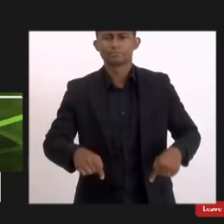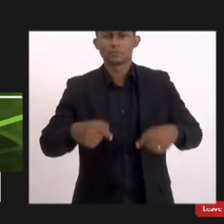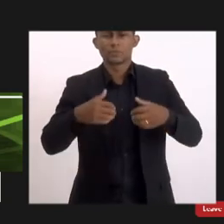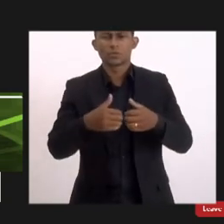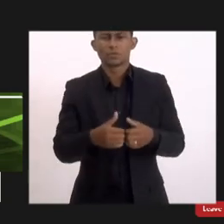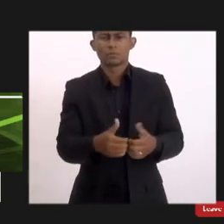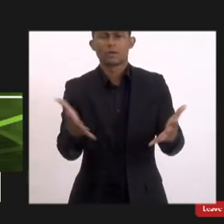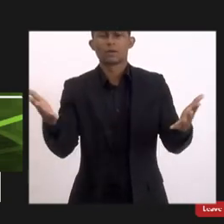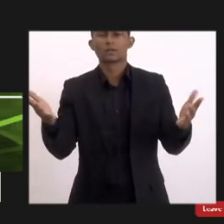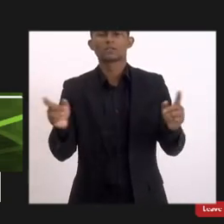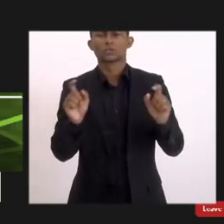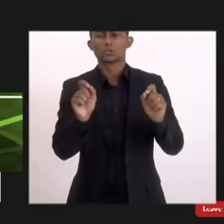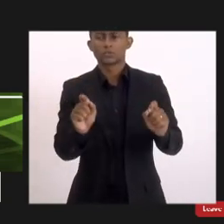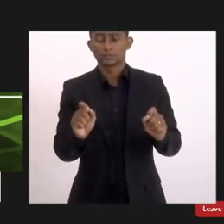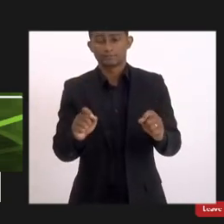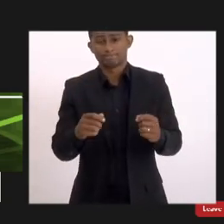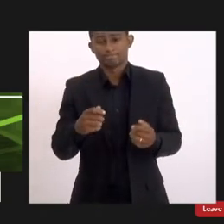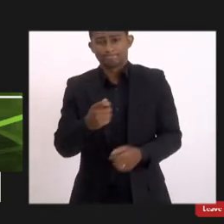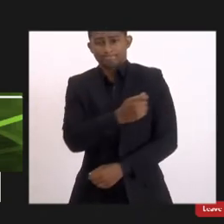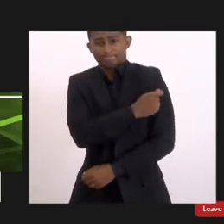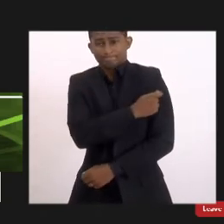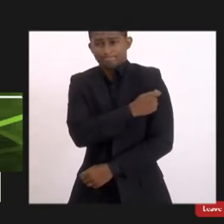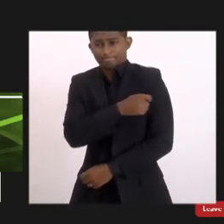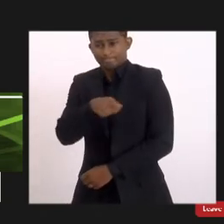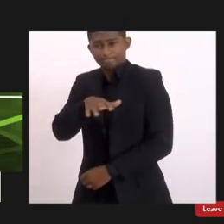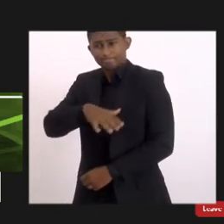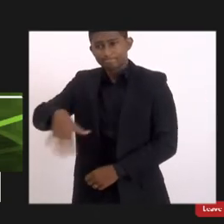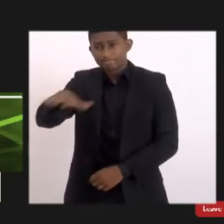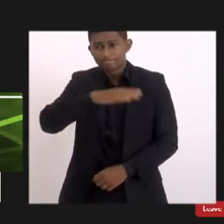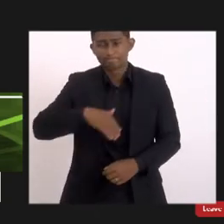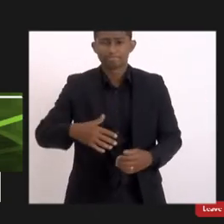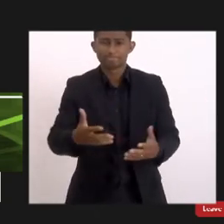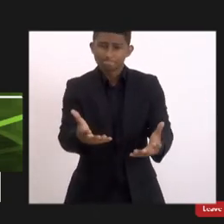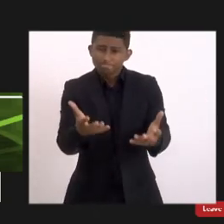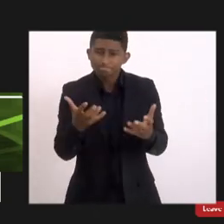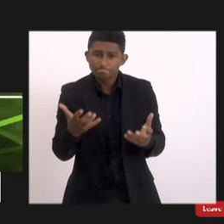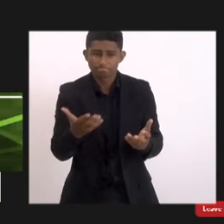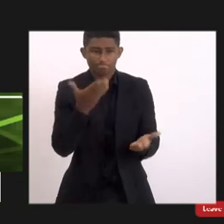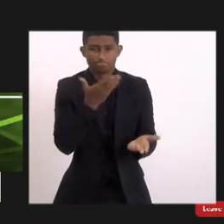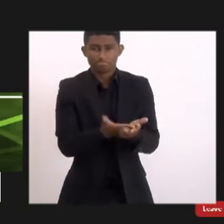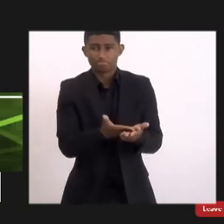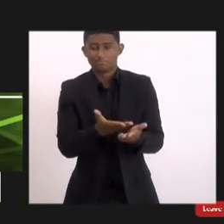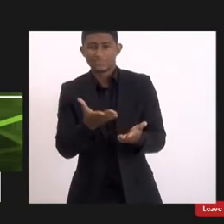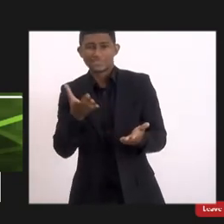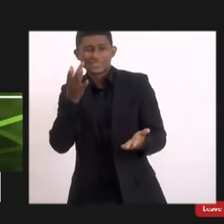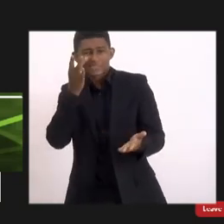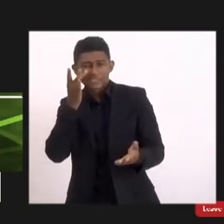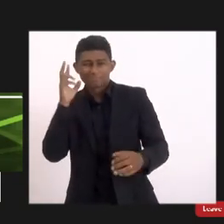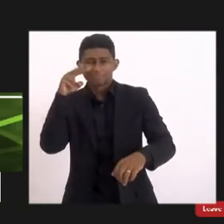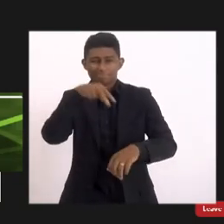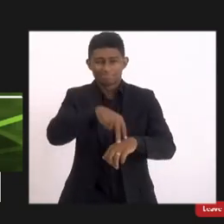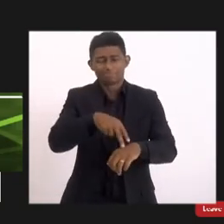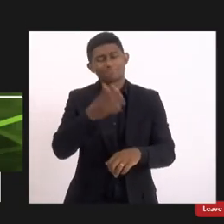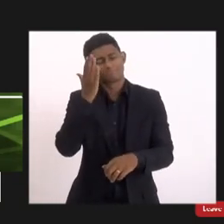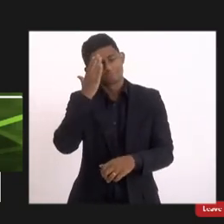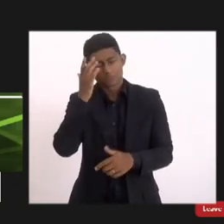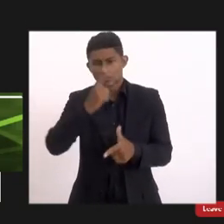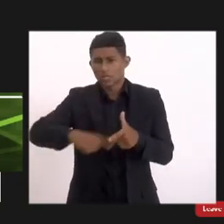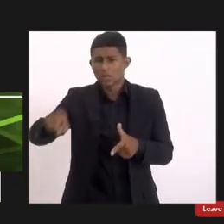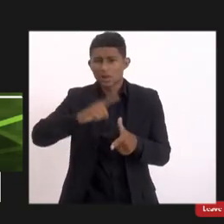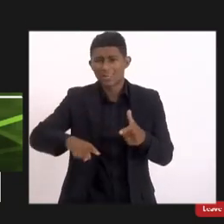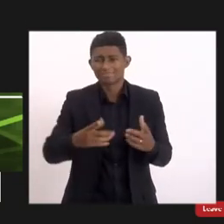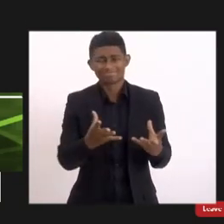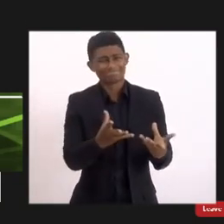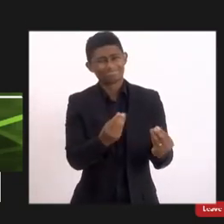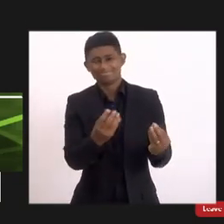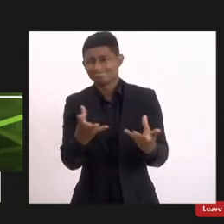são os mais interessados nas voltas às aulas. Isso porque a gente sabe que a gente já está com muitos problemas acumulados, principalmente com EAD,